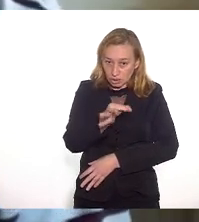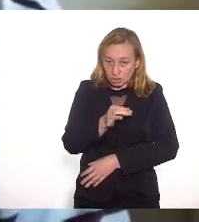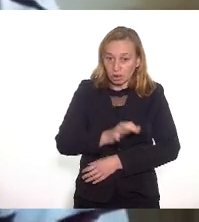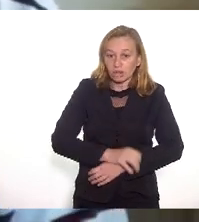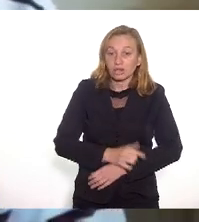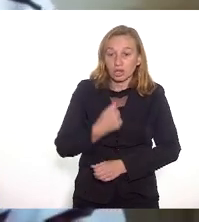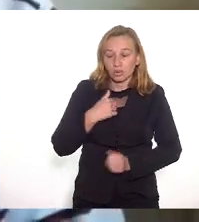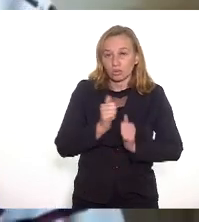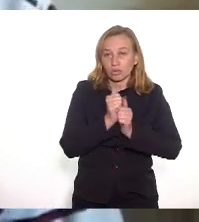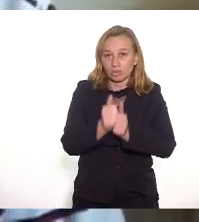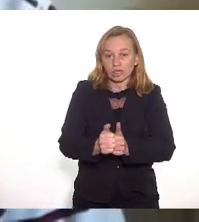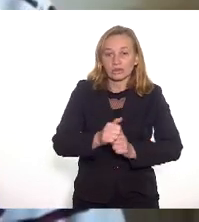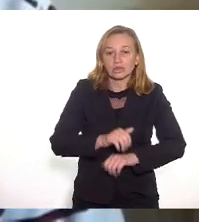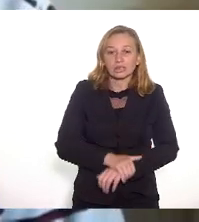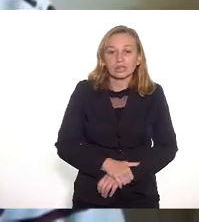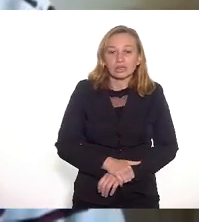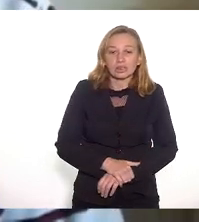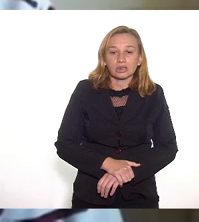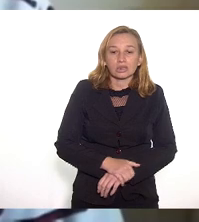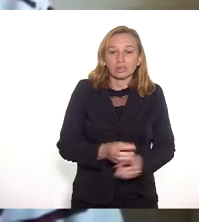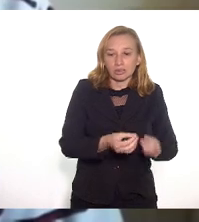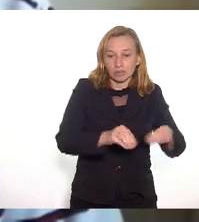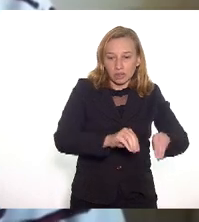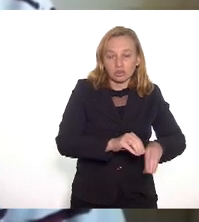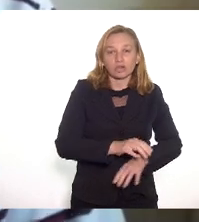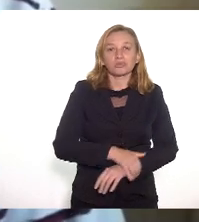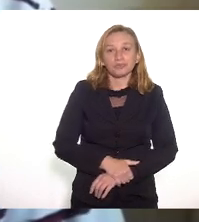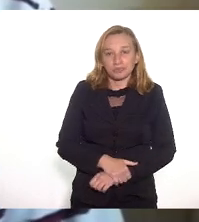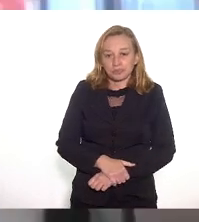estou acompanhando, dá pela